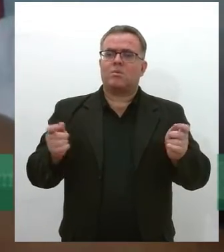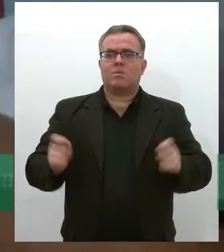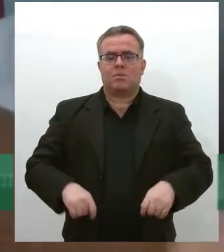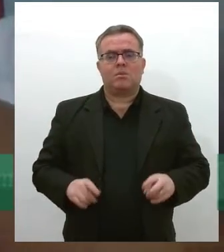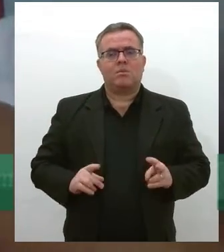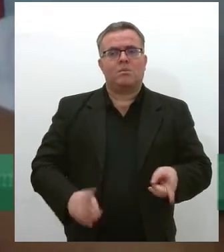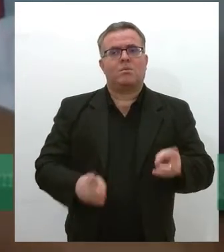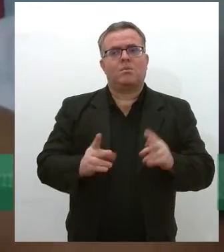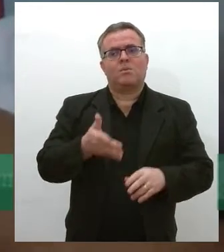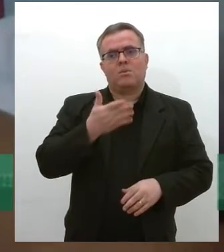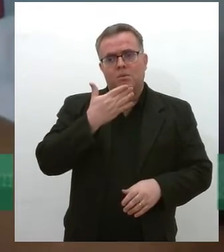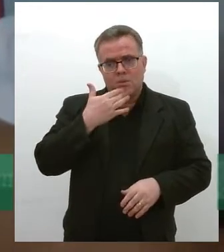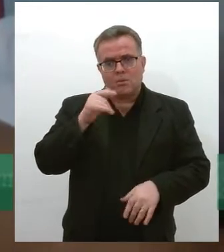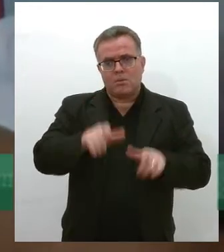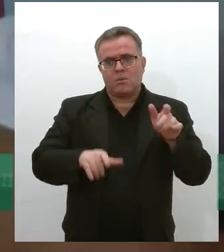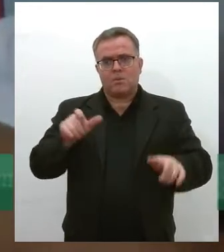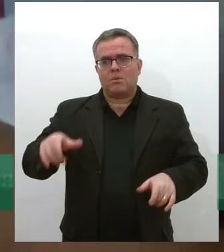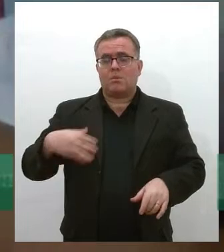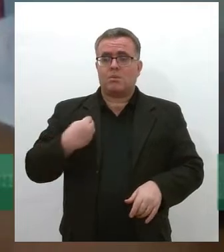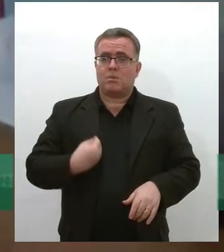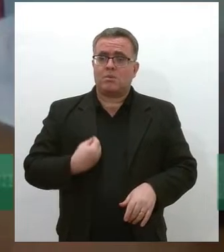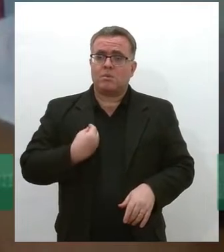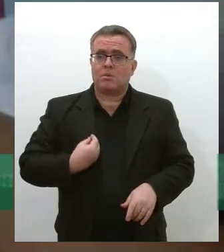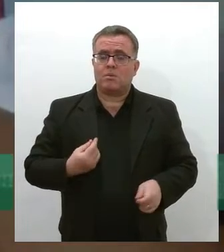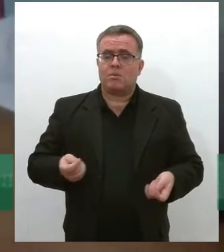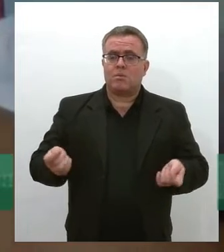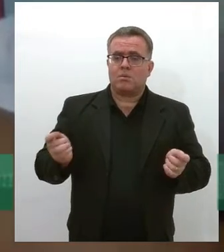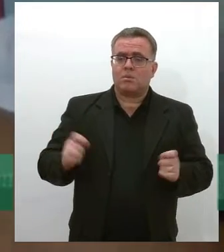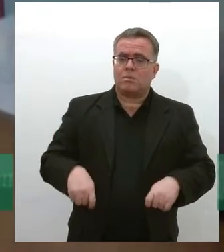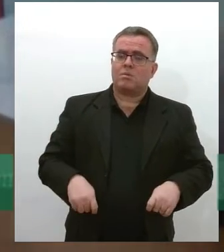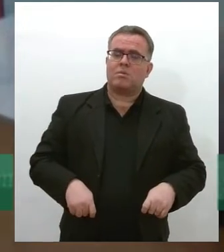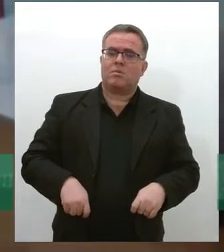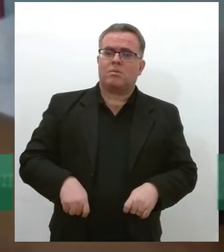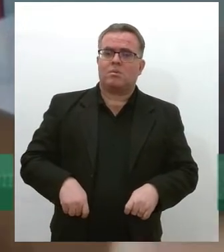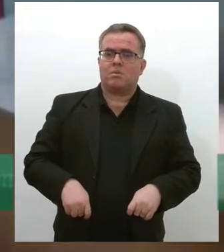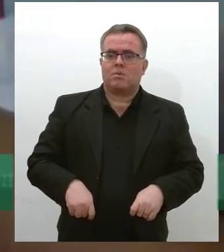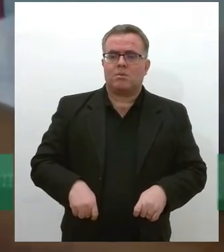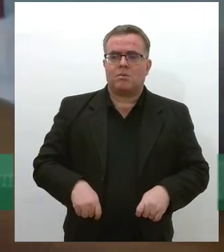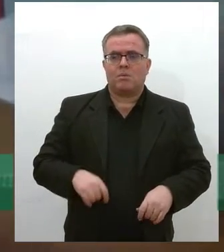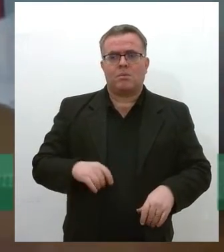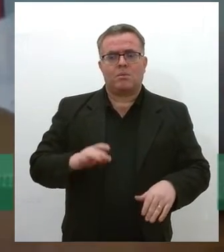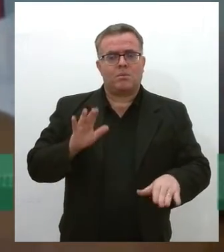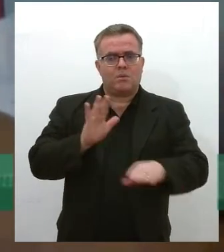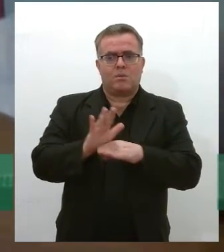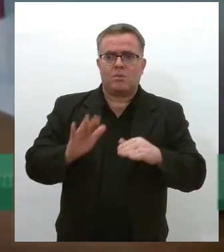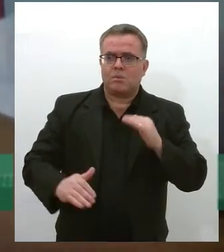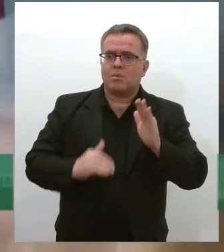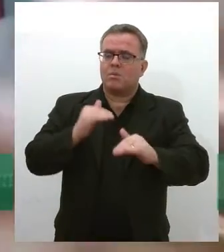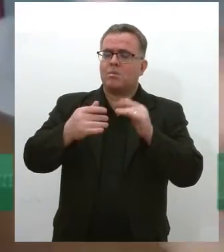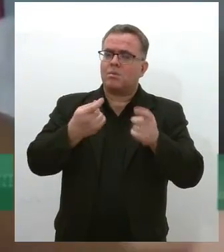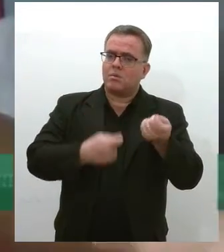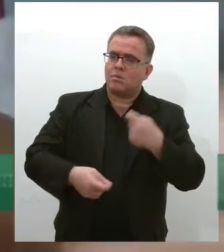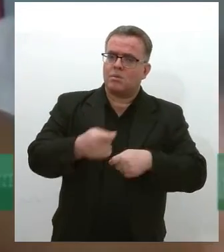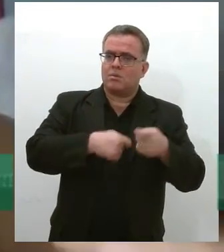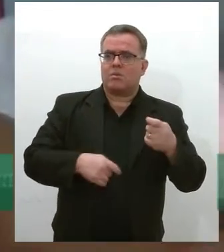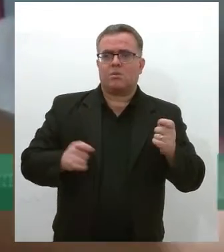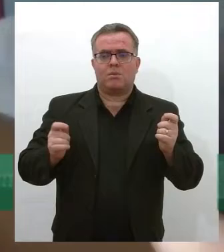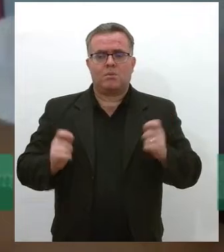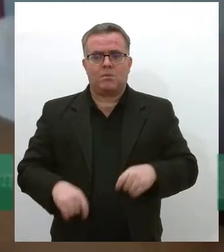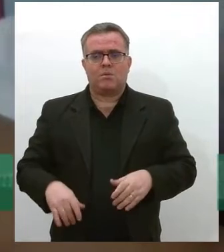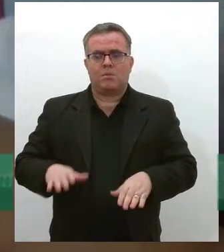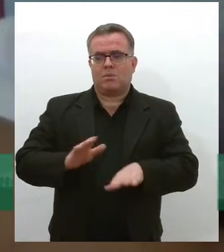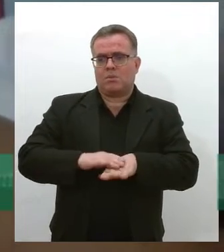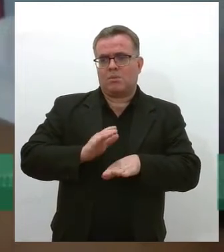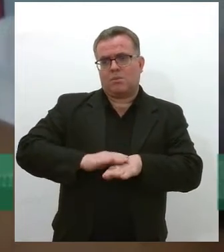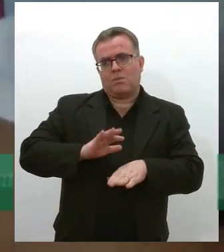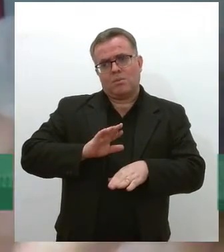das pessoas, que possam trazer, inclusive, desenvolvimento econômico, composição de patrimônio, né? Óbvio que tudo isso